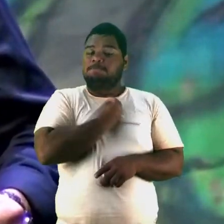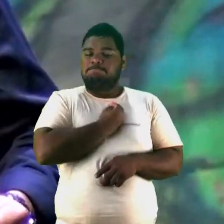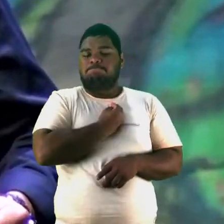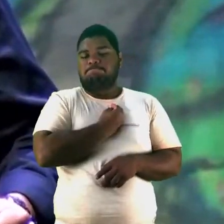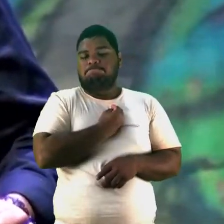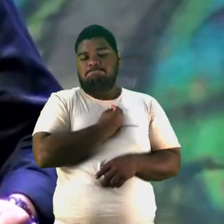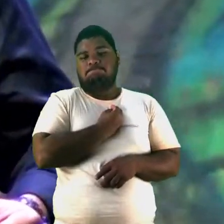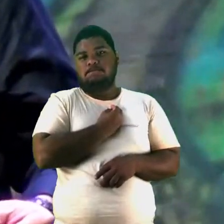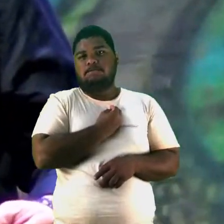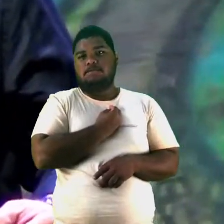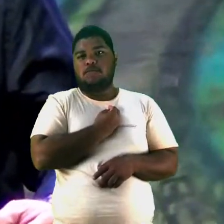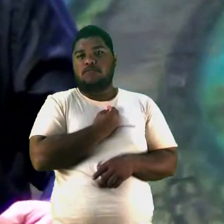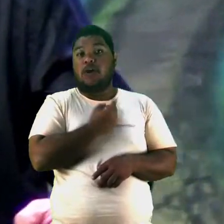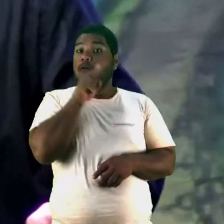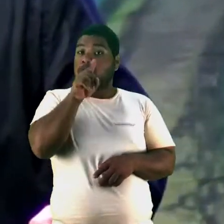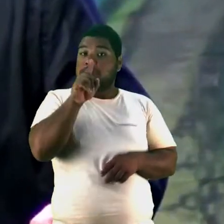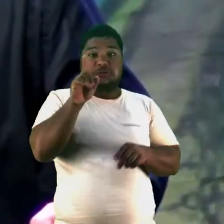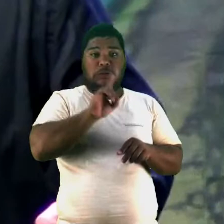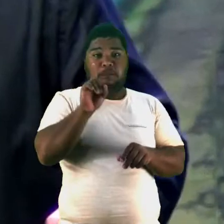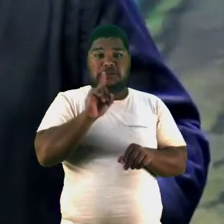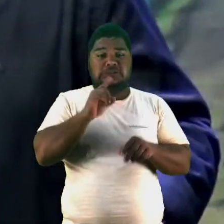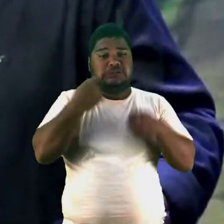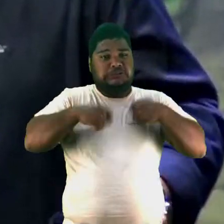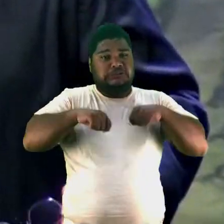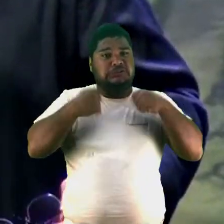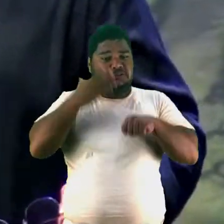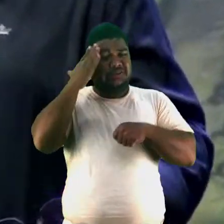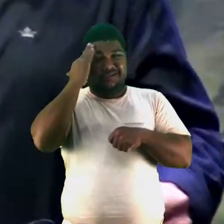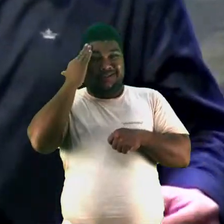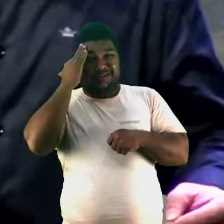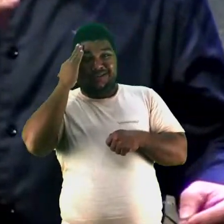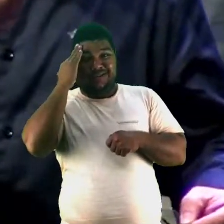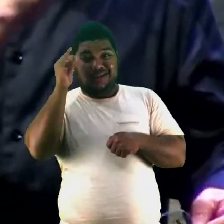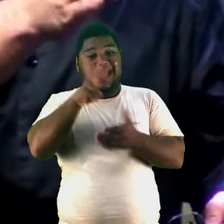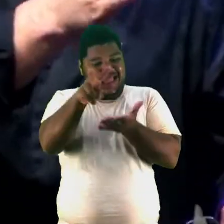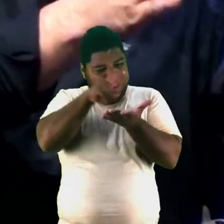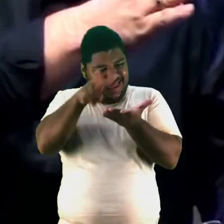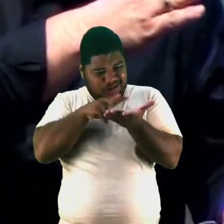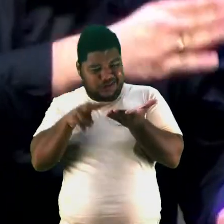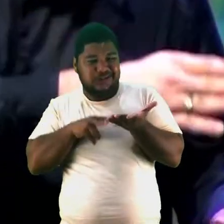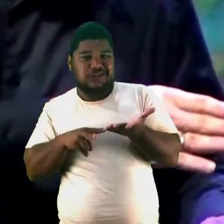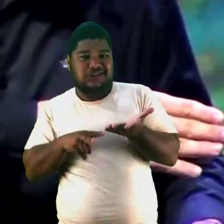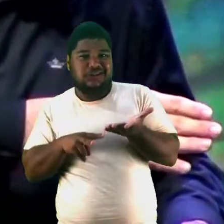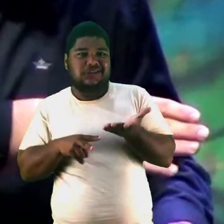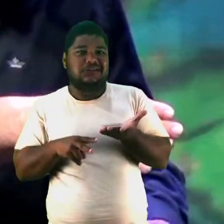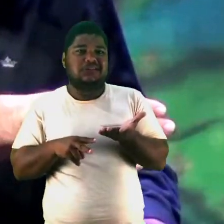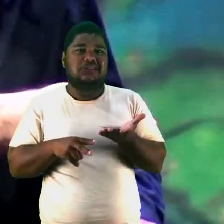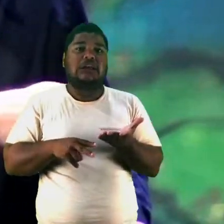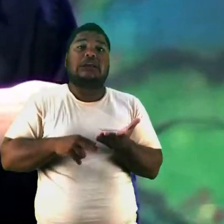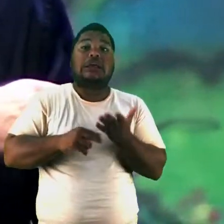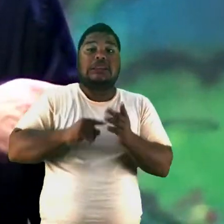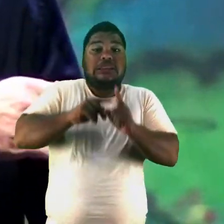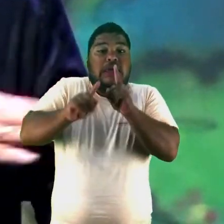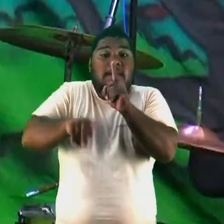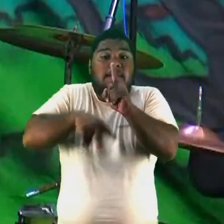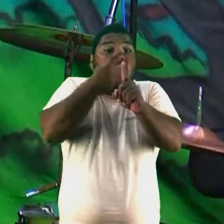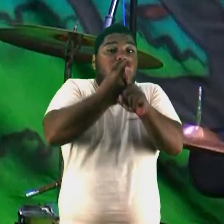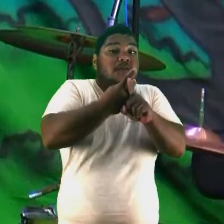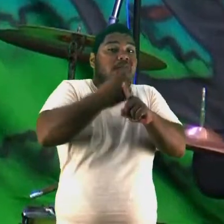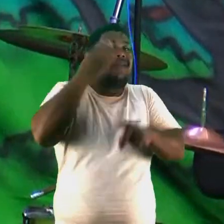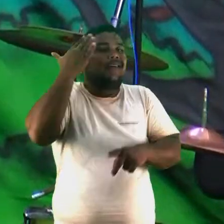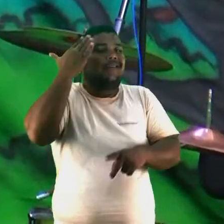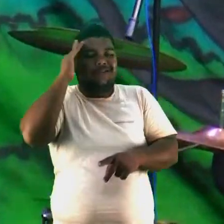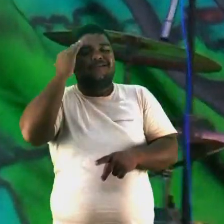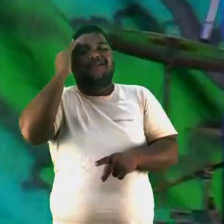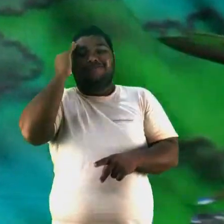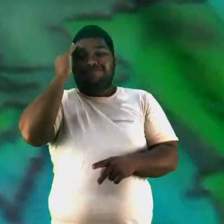você não precisa entender. Leia, e deixa que o entendimento vai vindo com o tempo. Porque eu já vi